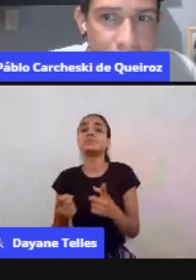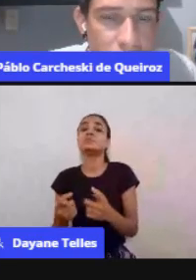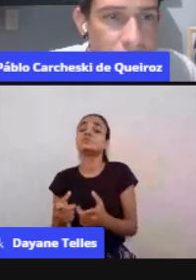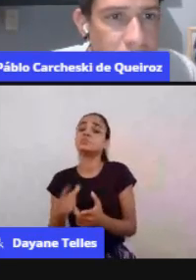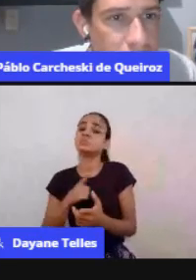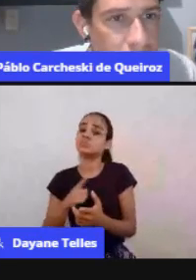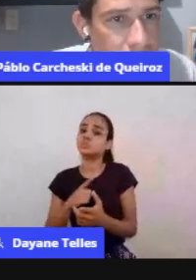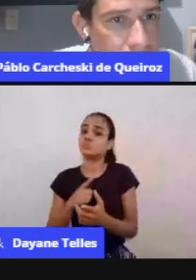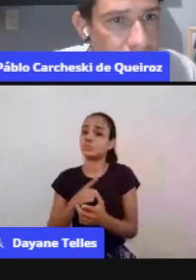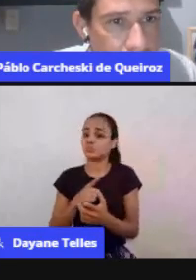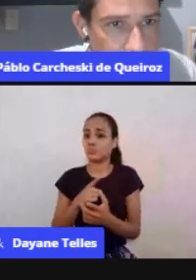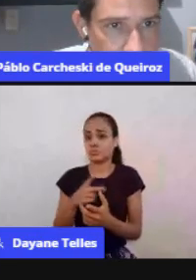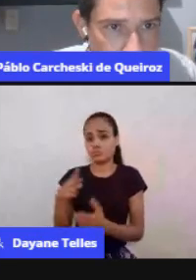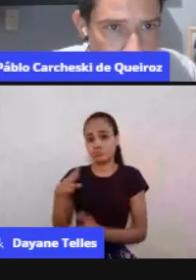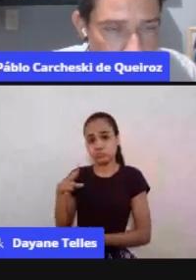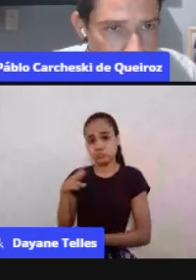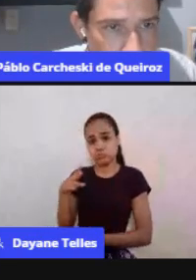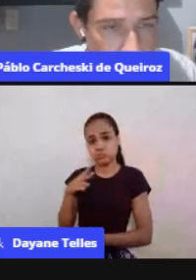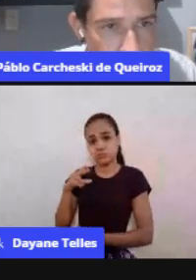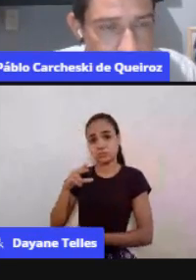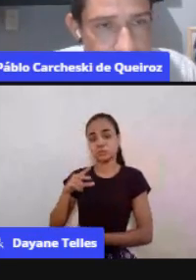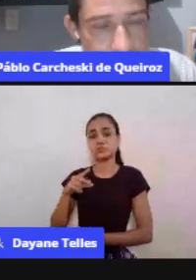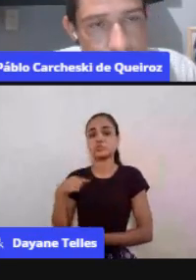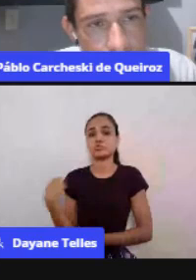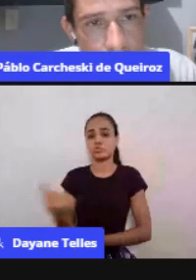próximo slide.